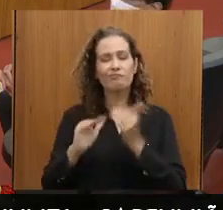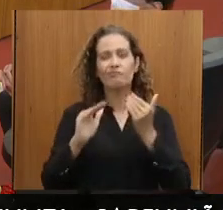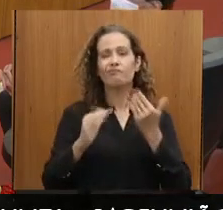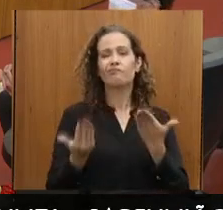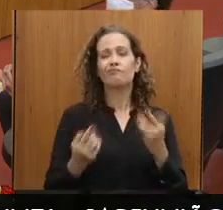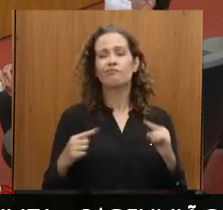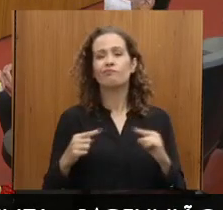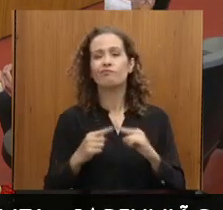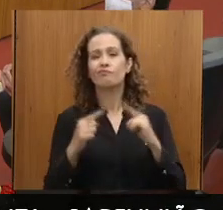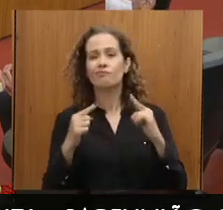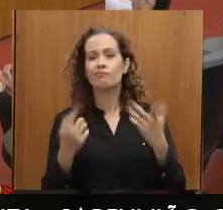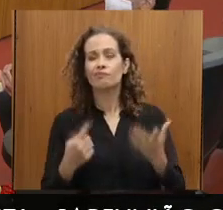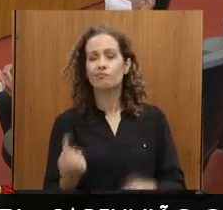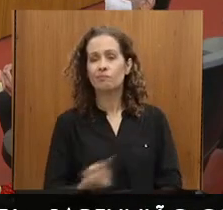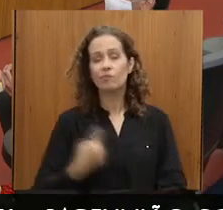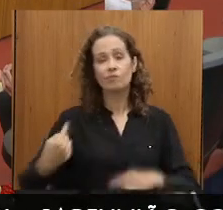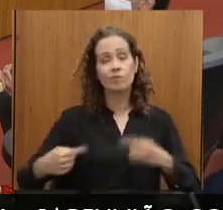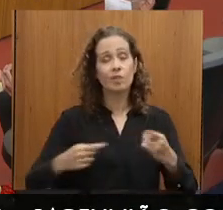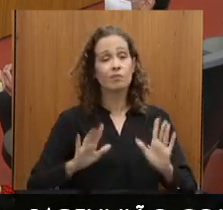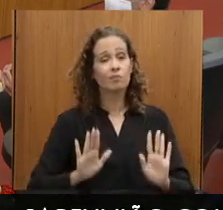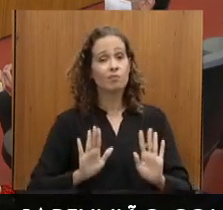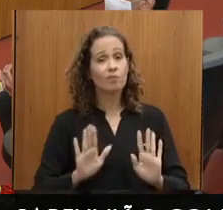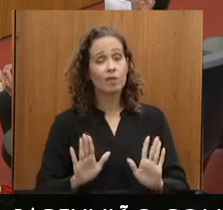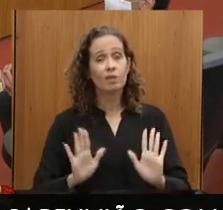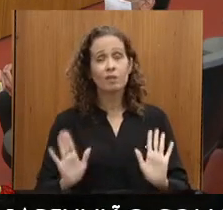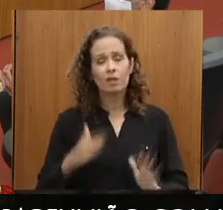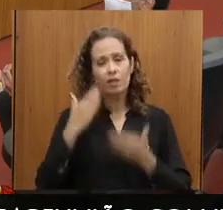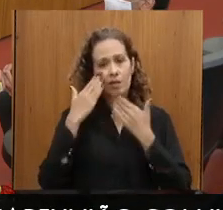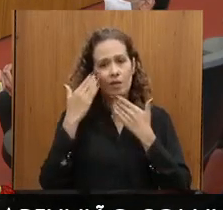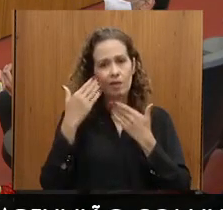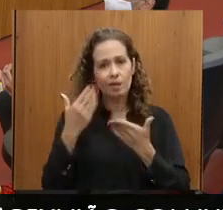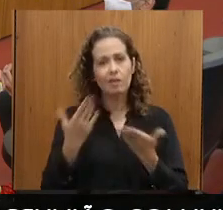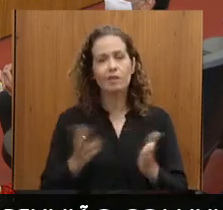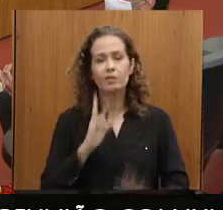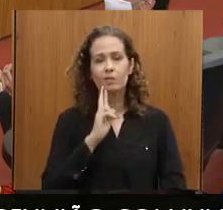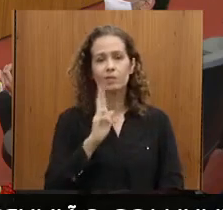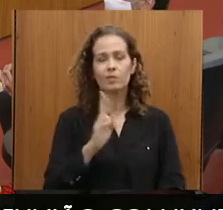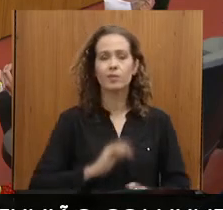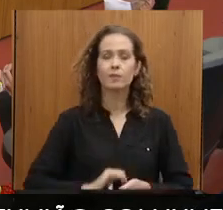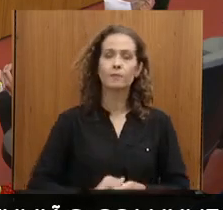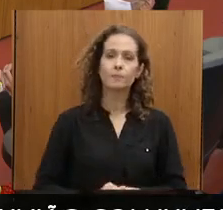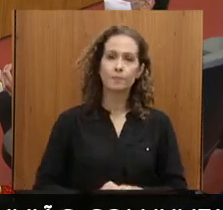relação ao que nós estamos debatendo. Mas, de toda forma, agradeço as respostas.